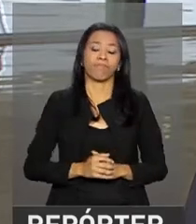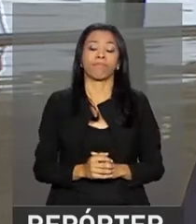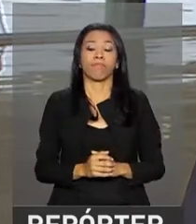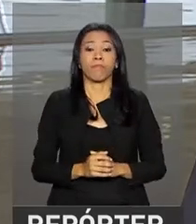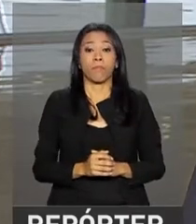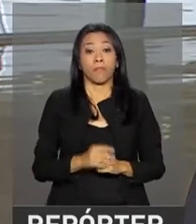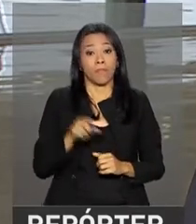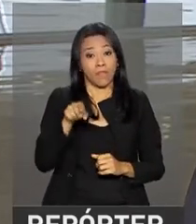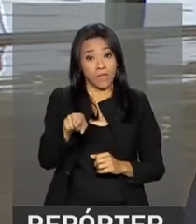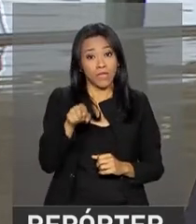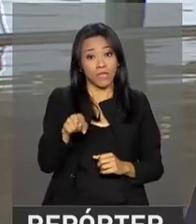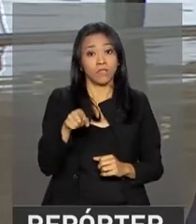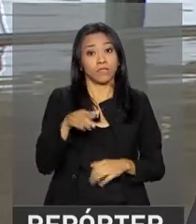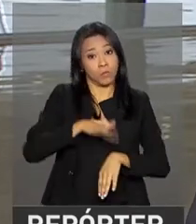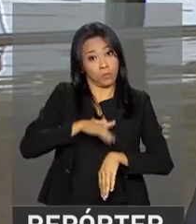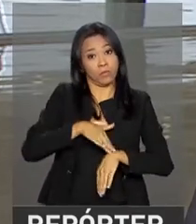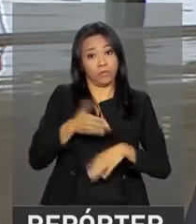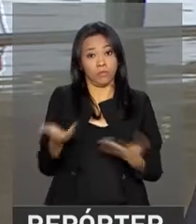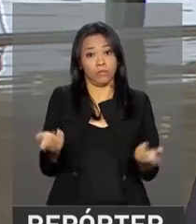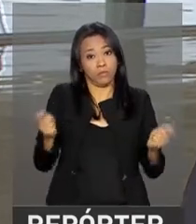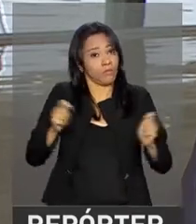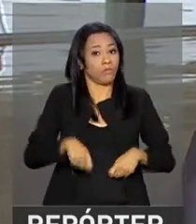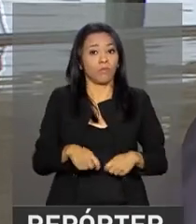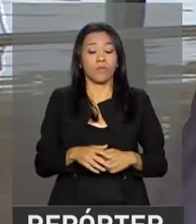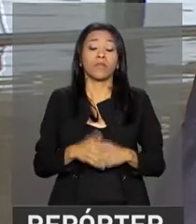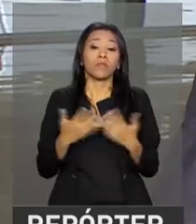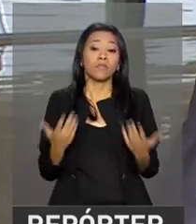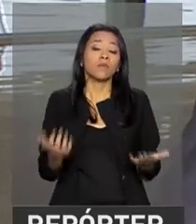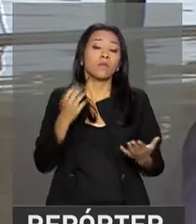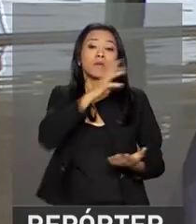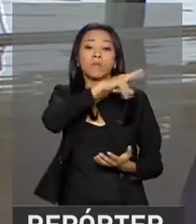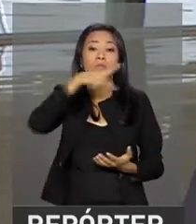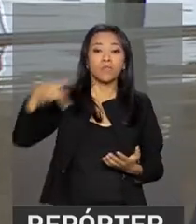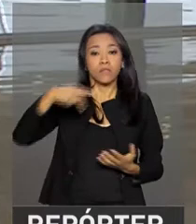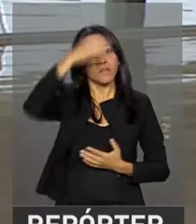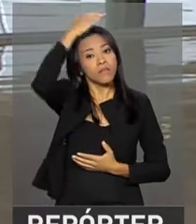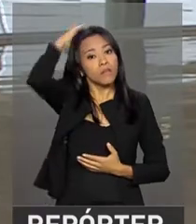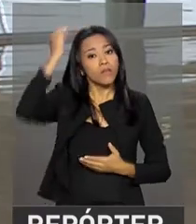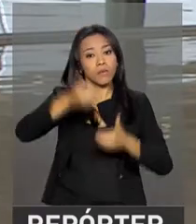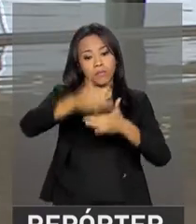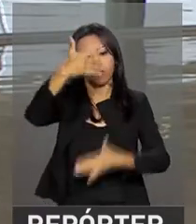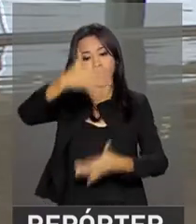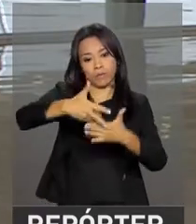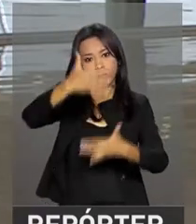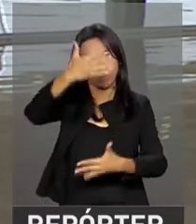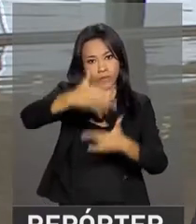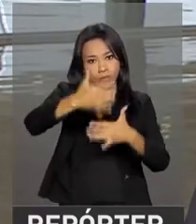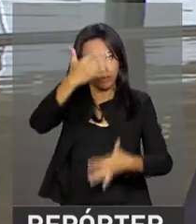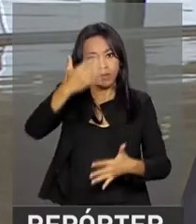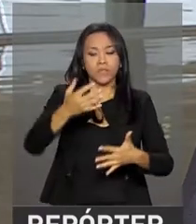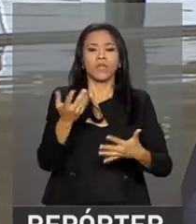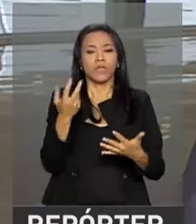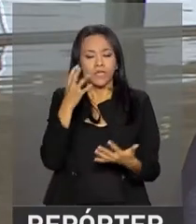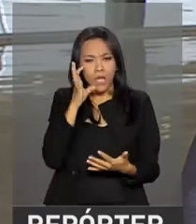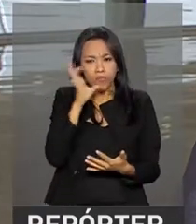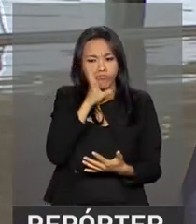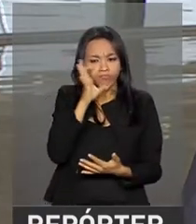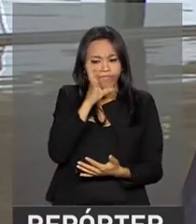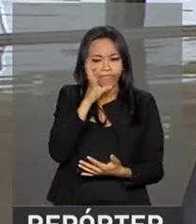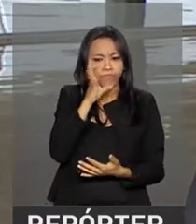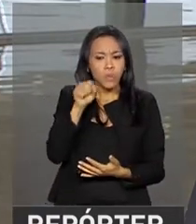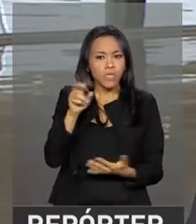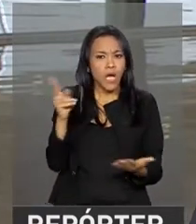aeronaves neste momento. O presidente Michel Temer, pelas redes sociais, ele disse que está acompanhando a passagem